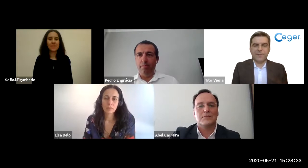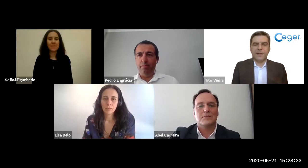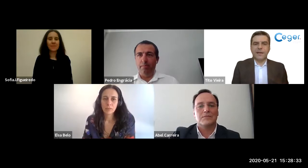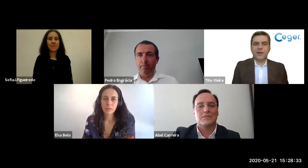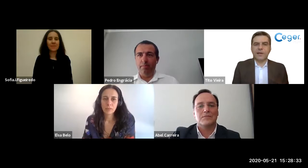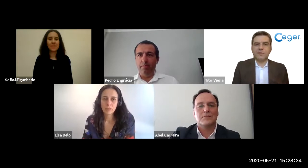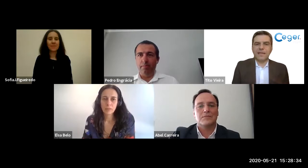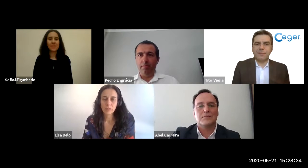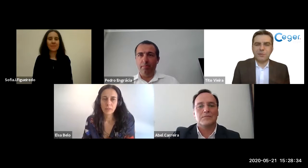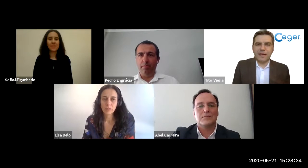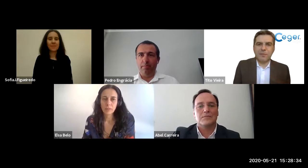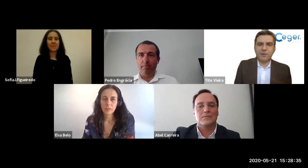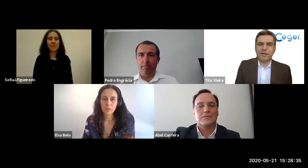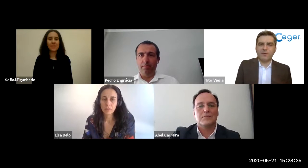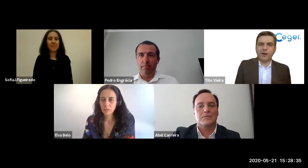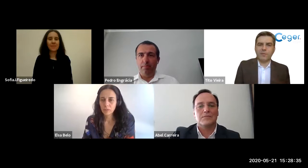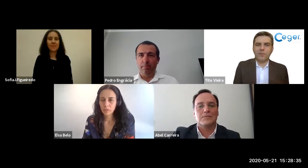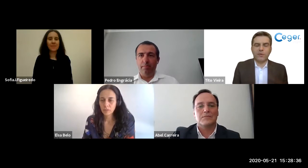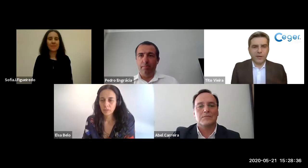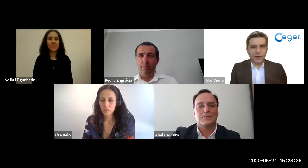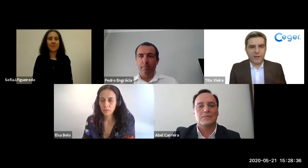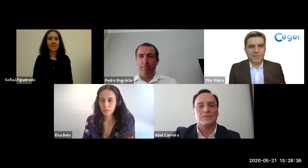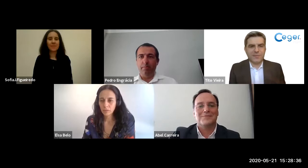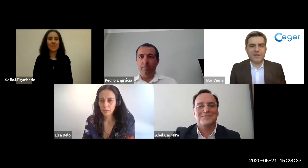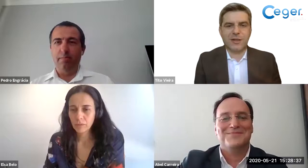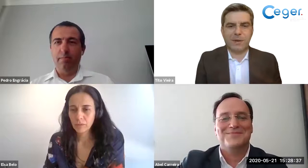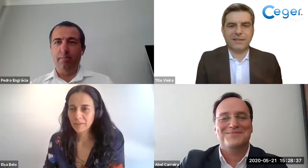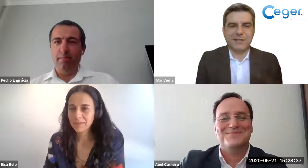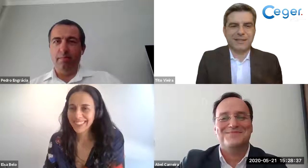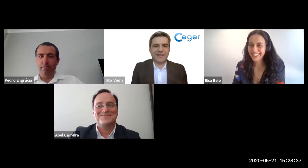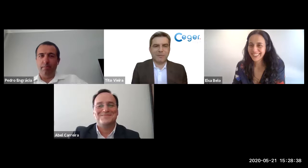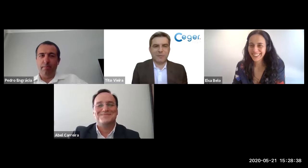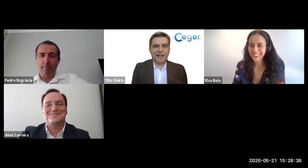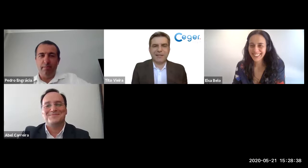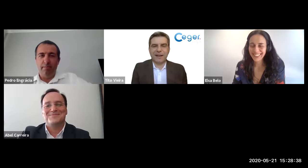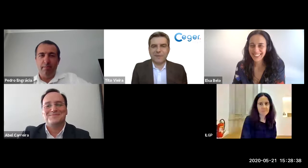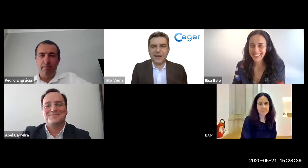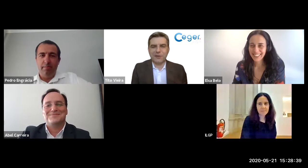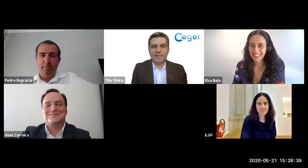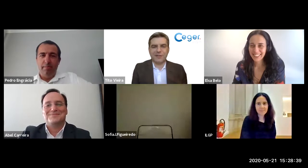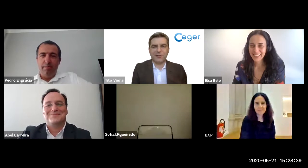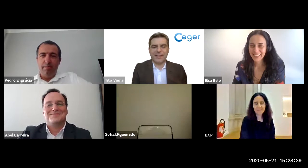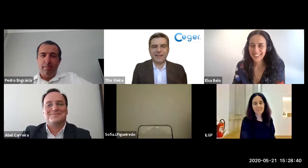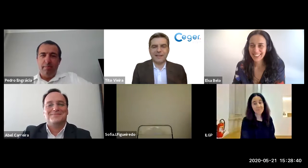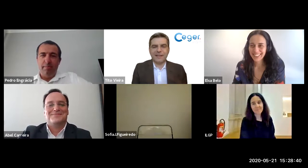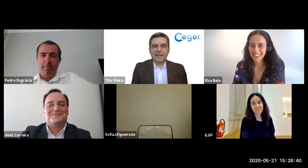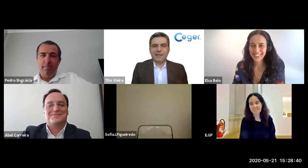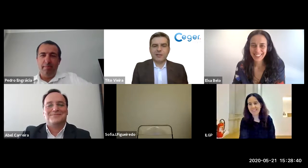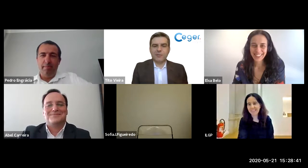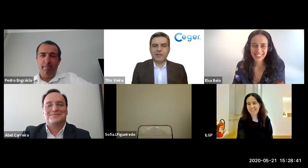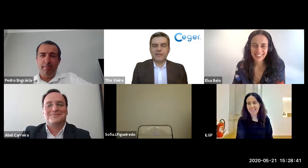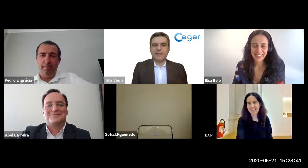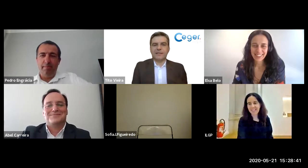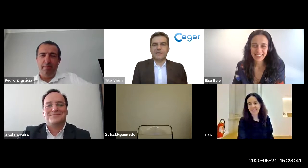aprofundar. Eu queria começar por responder à pergunta de uma forma um pouco provocatória, só para, digamos, para cativar também a audiência que nos segue.